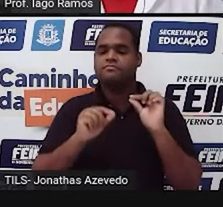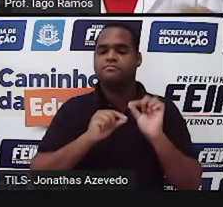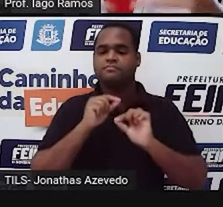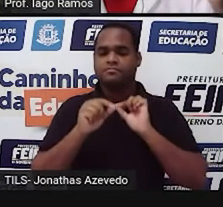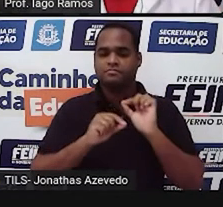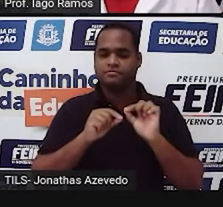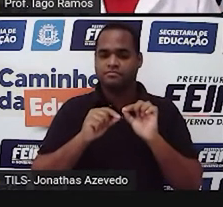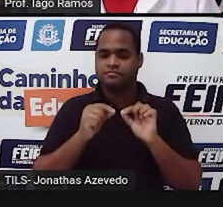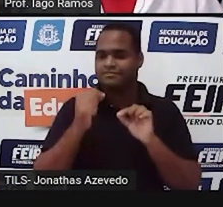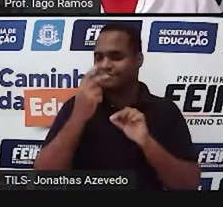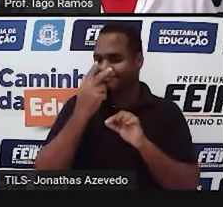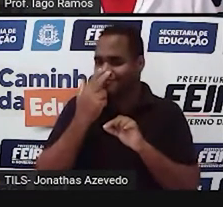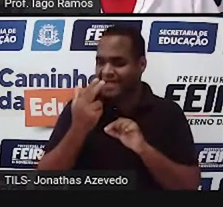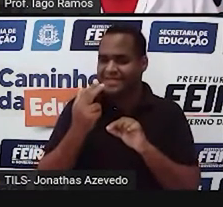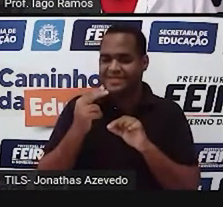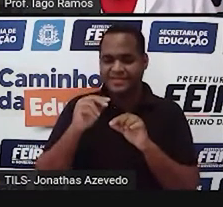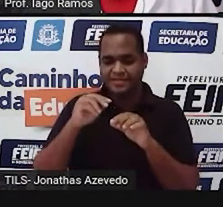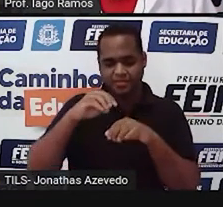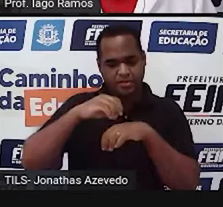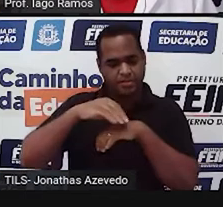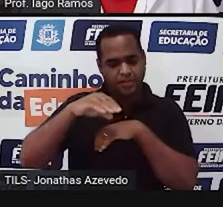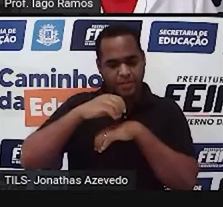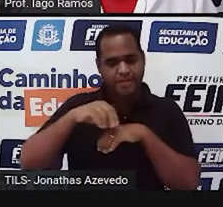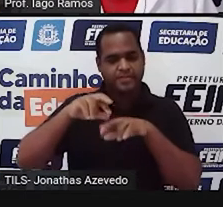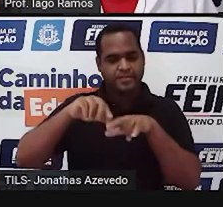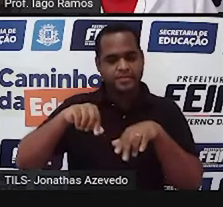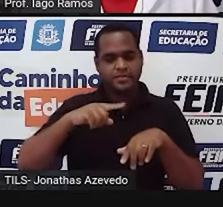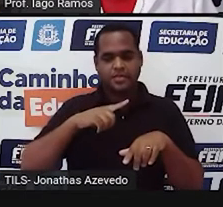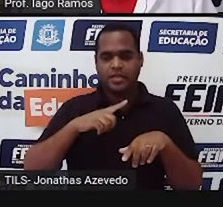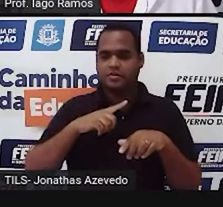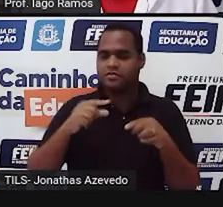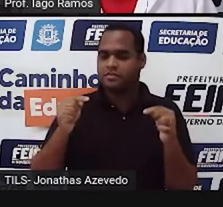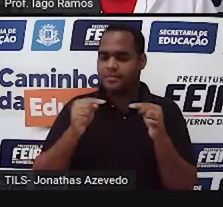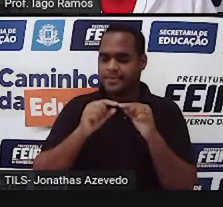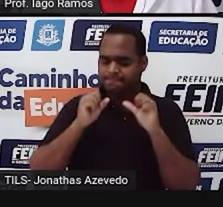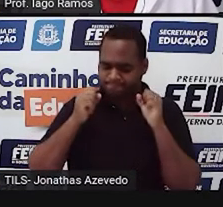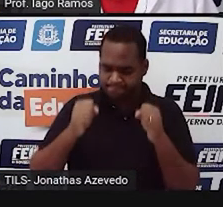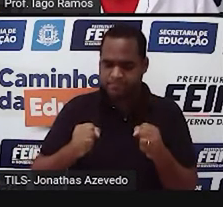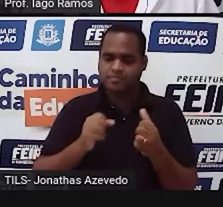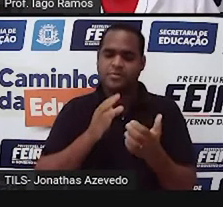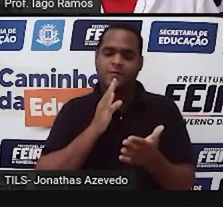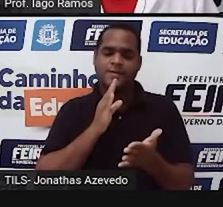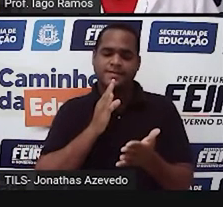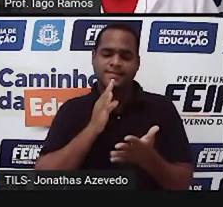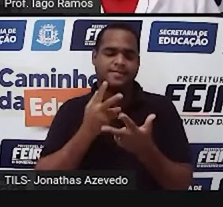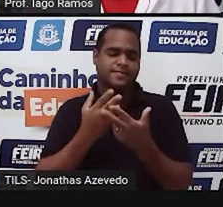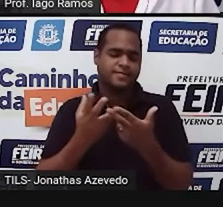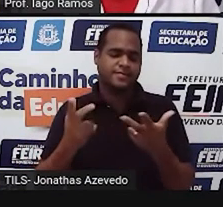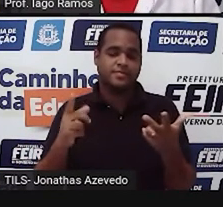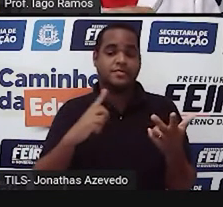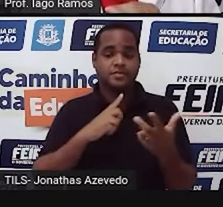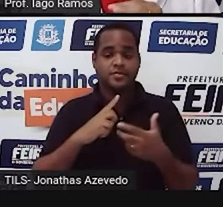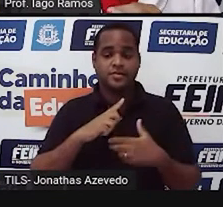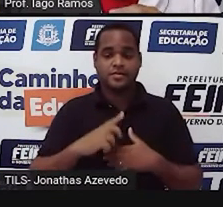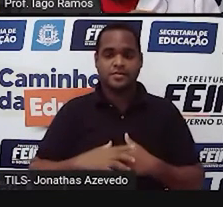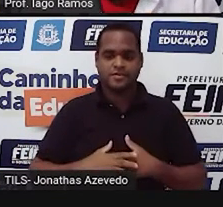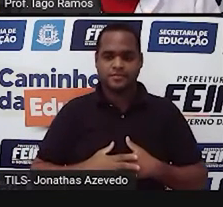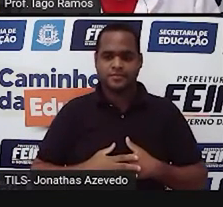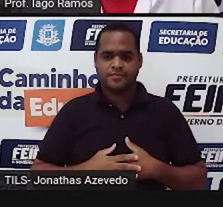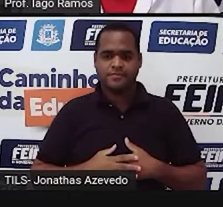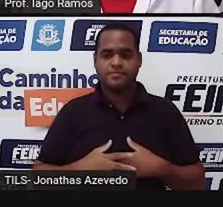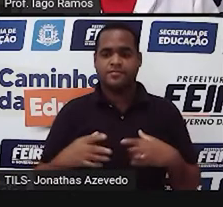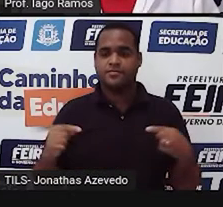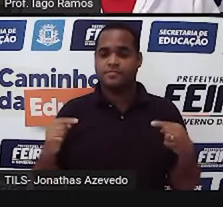nesse oceano não é de informações o ano de conhecimentos né sobre essa